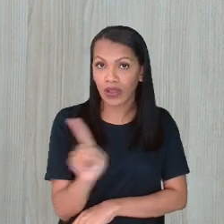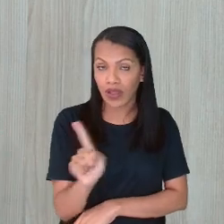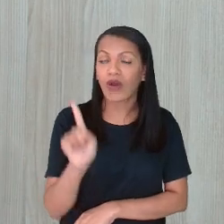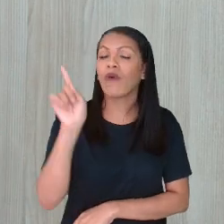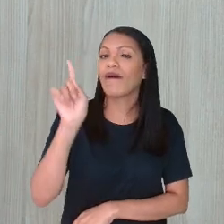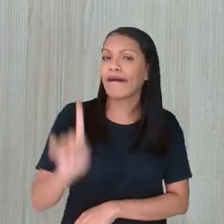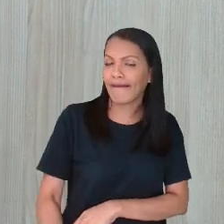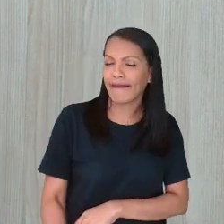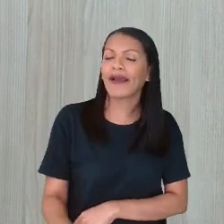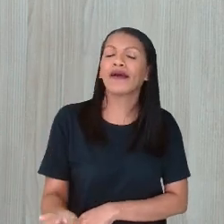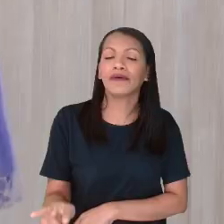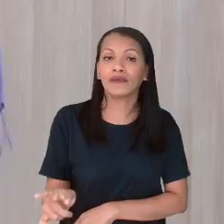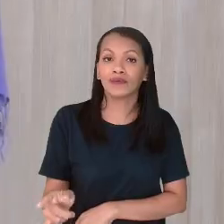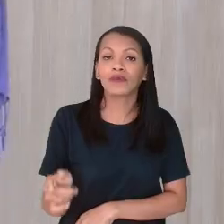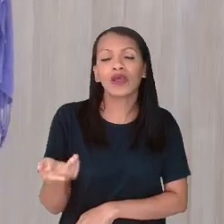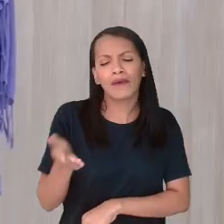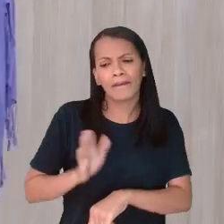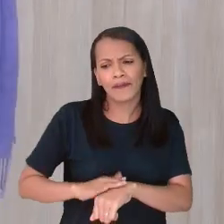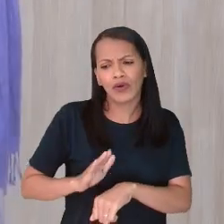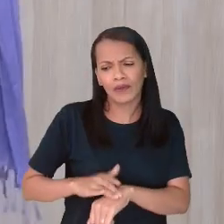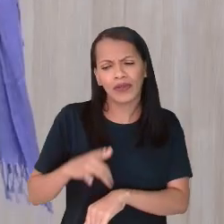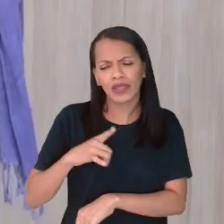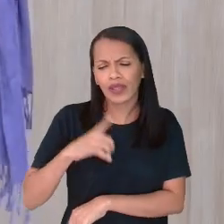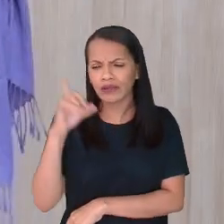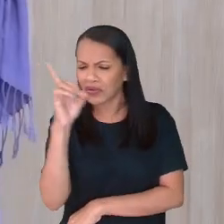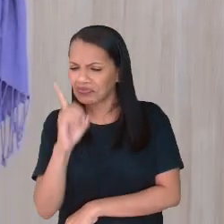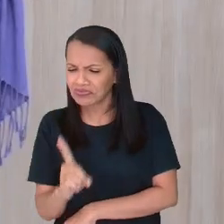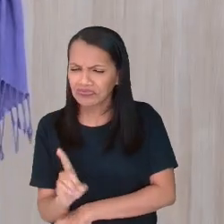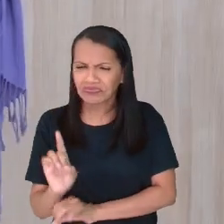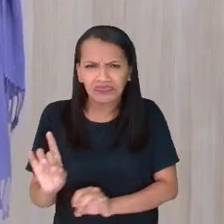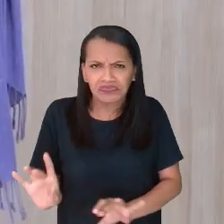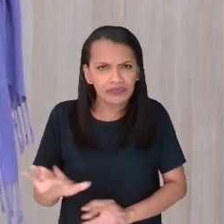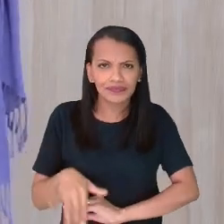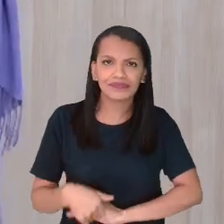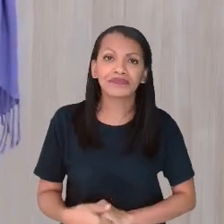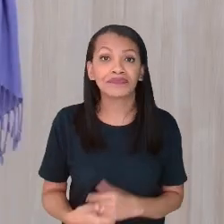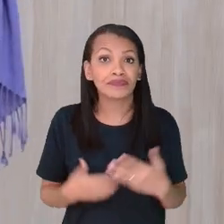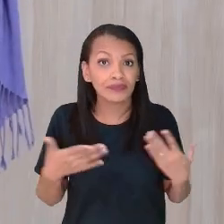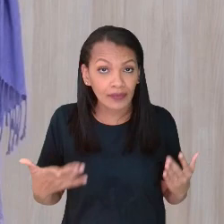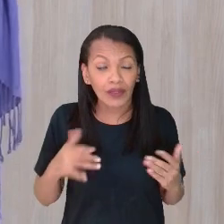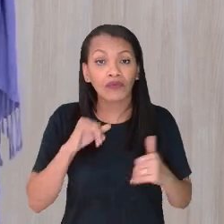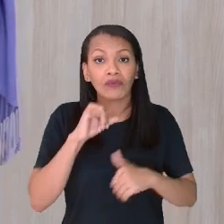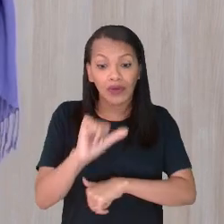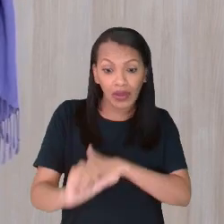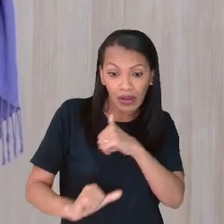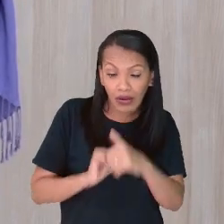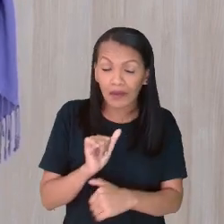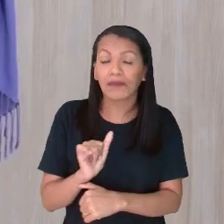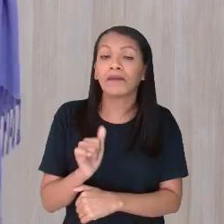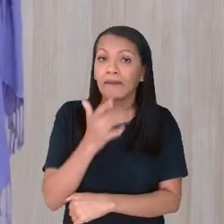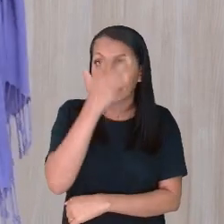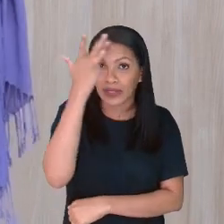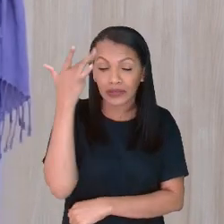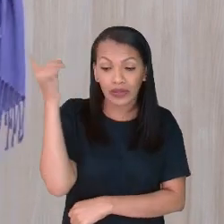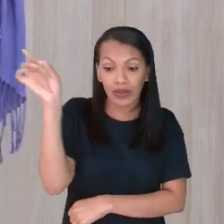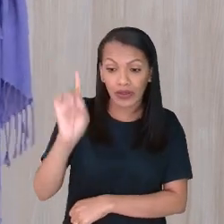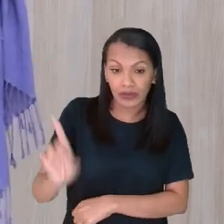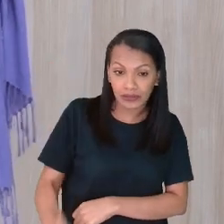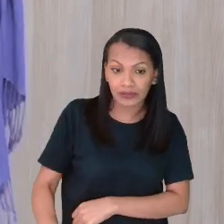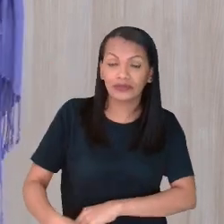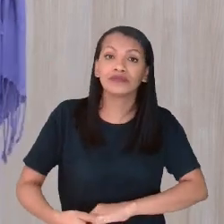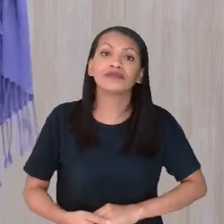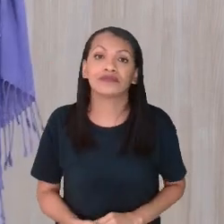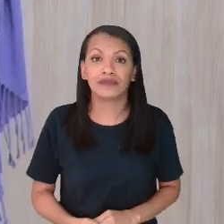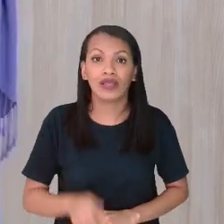deficiência. Isso. Então, para transformar as pessoas com deficiência,